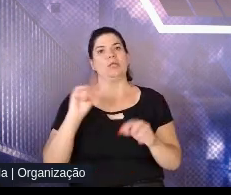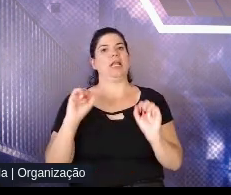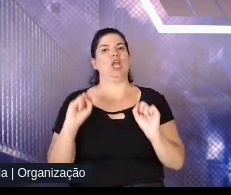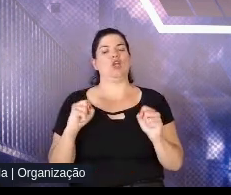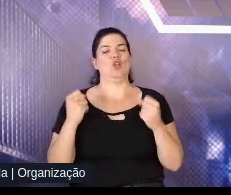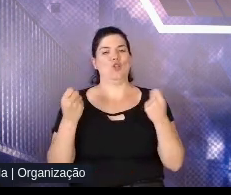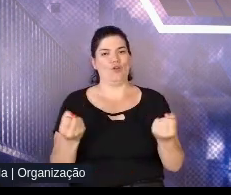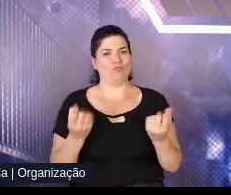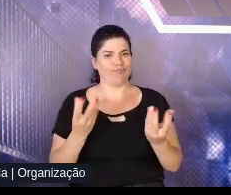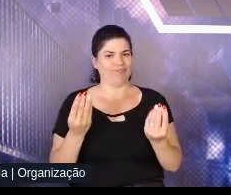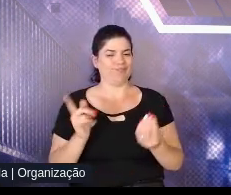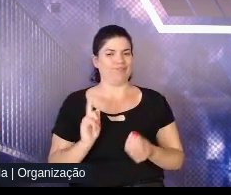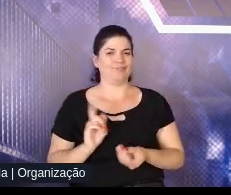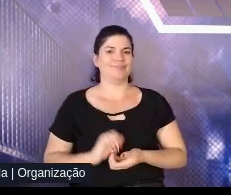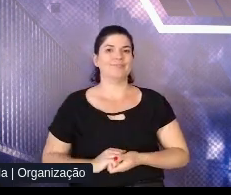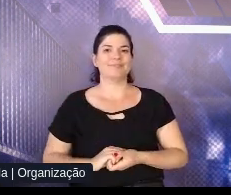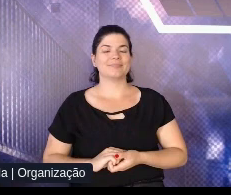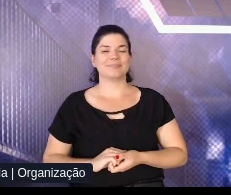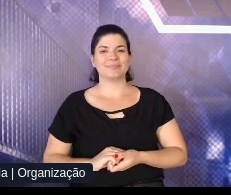esforço.